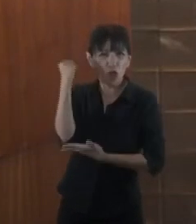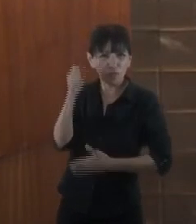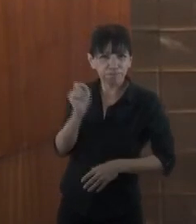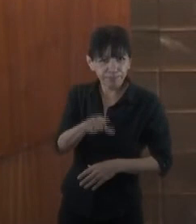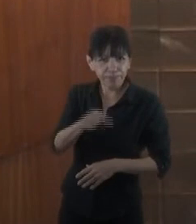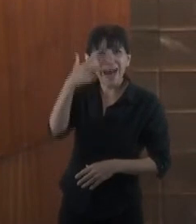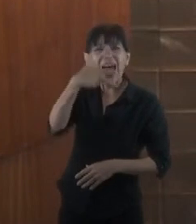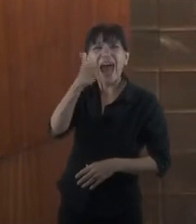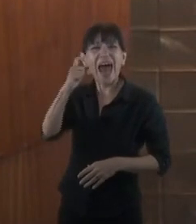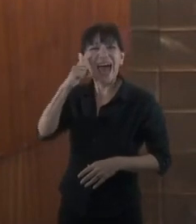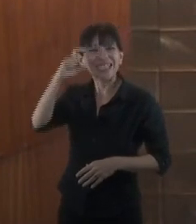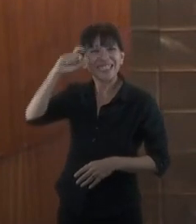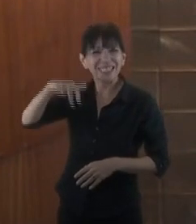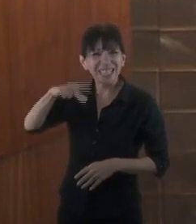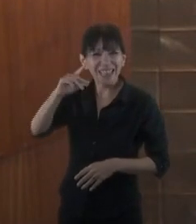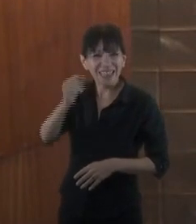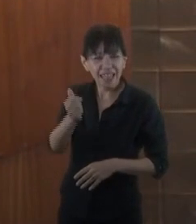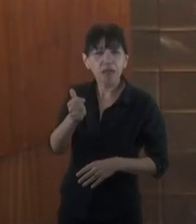FM